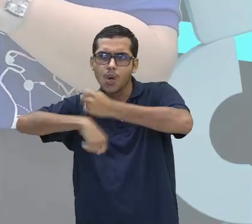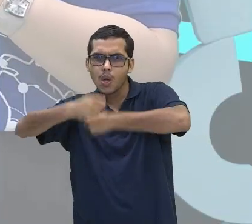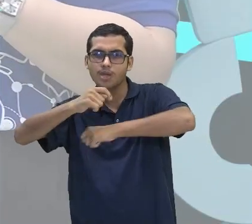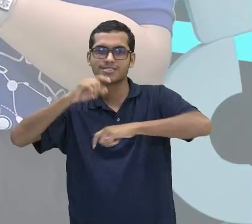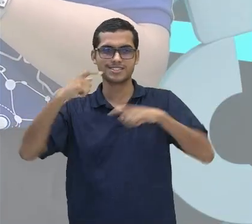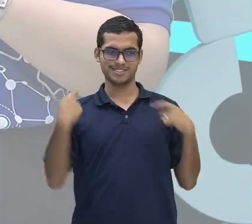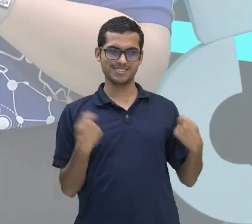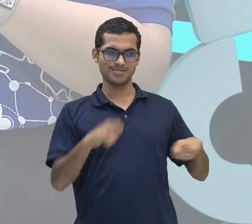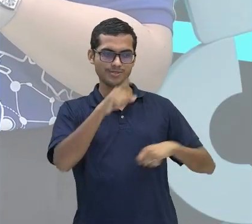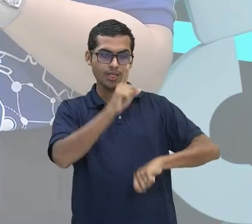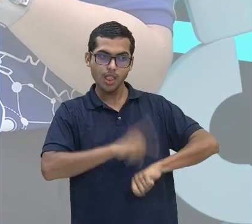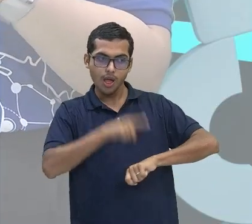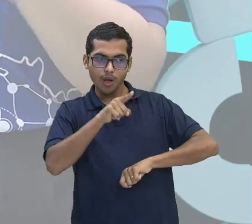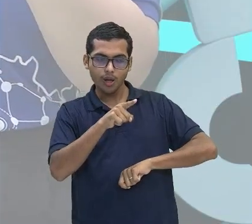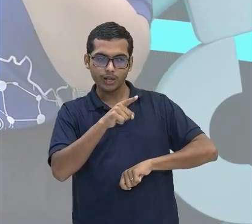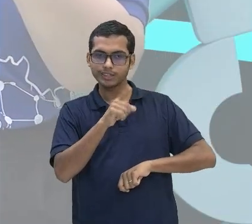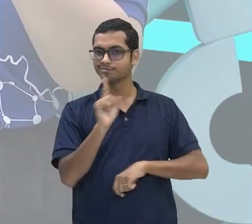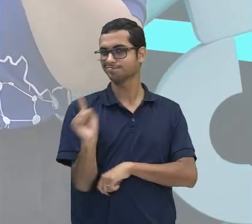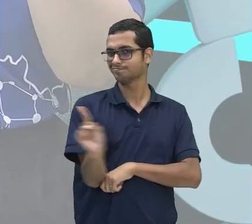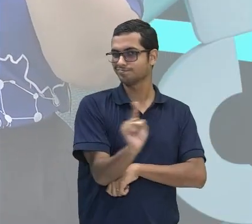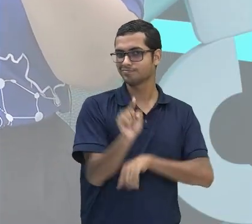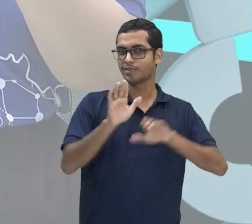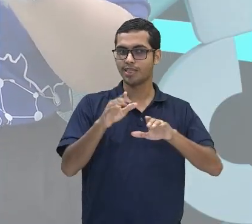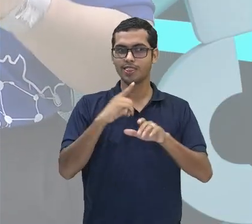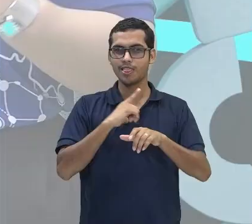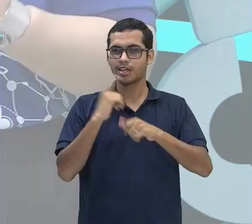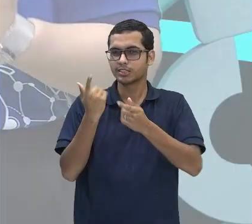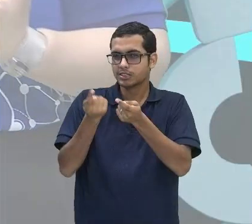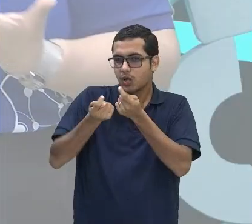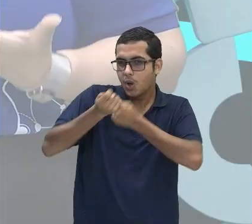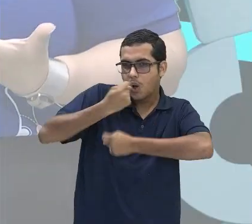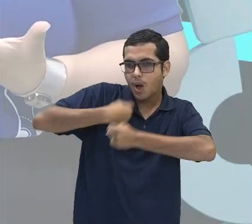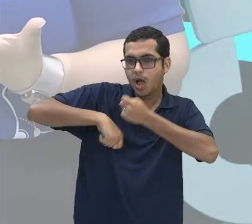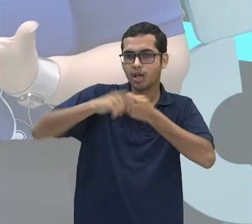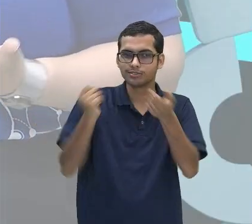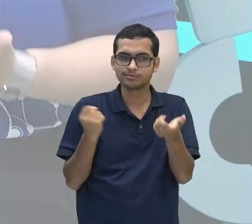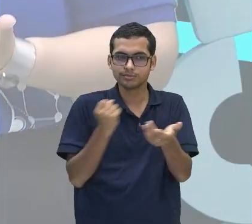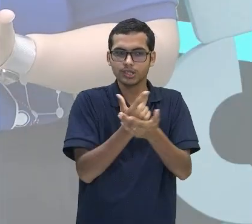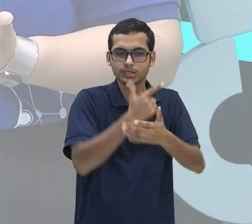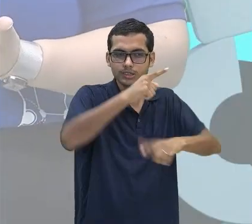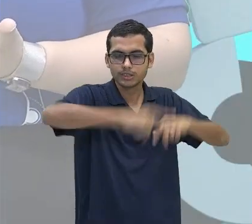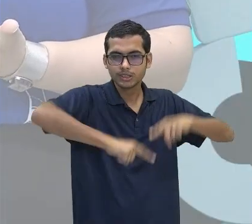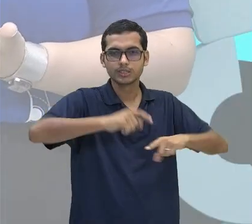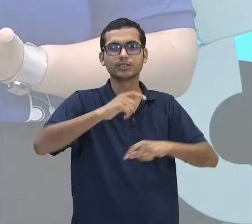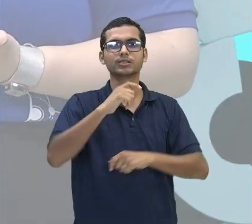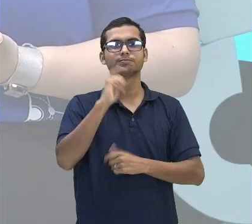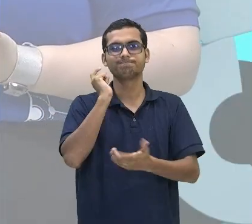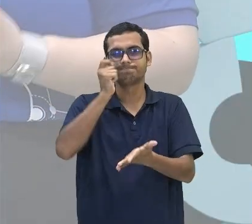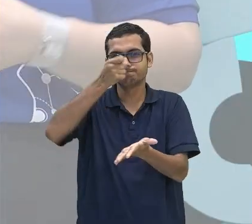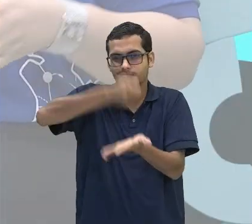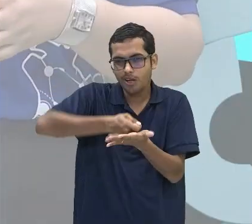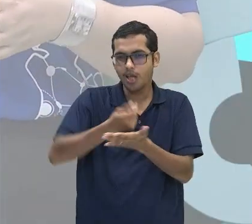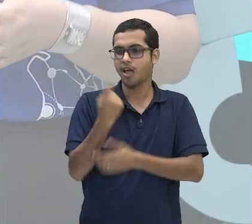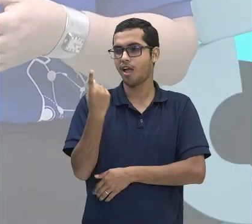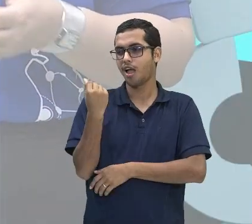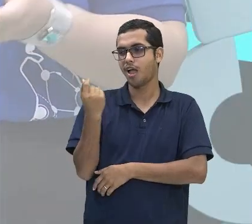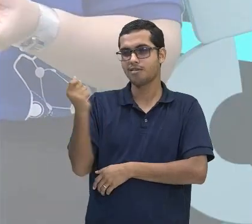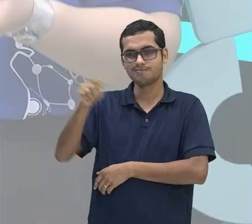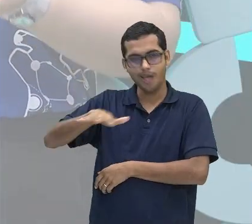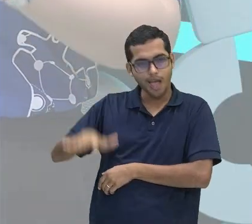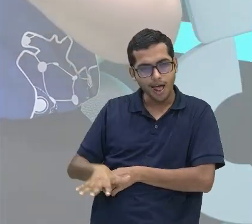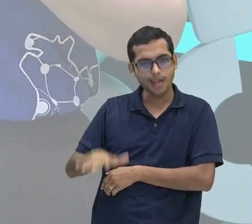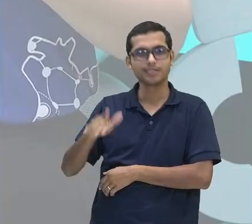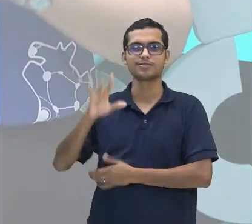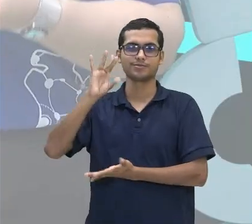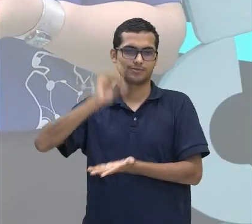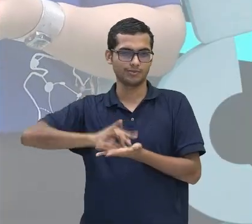momento, mas só o fato de você economizar ao adquirir aquele produto, pagar mais barato, aquilo já